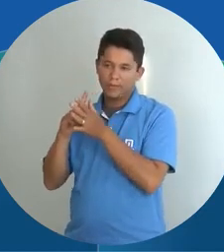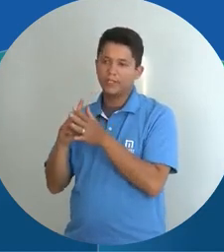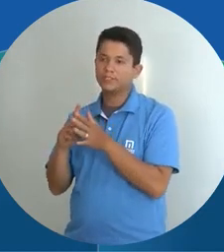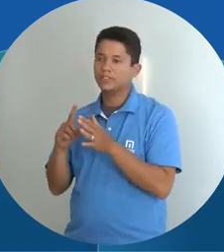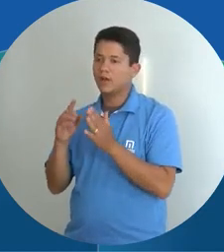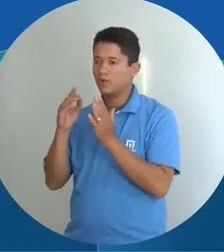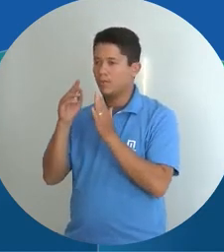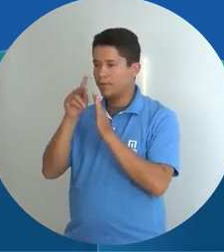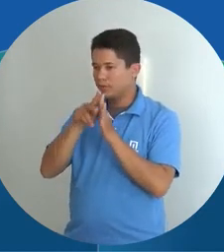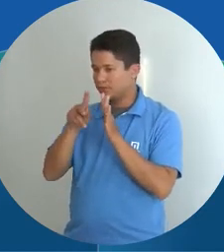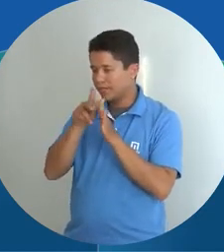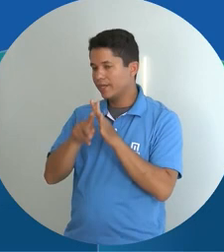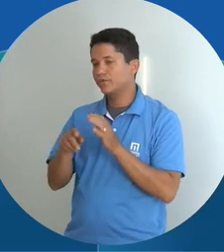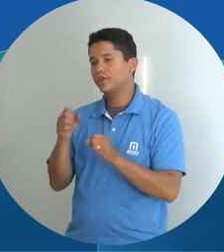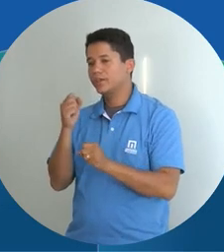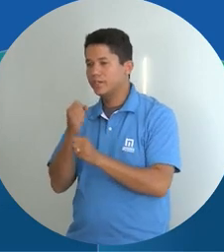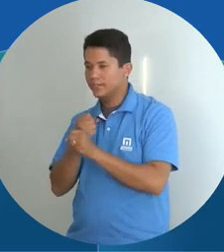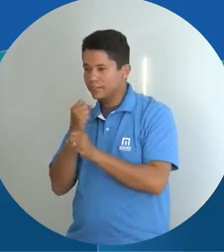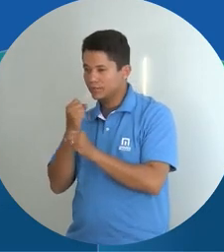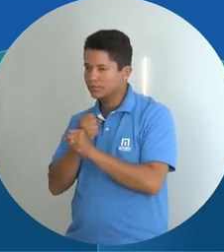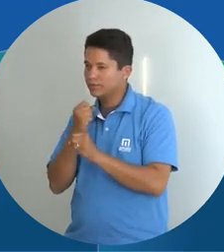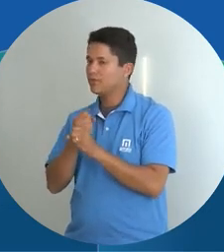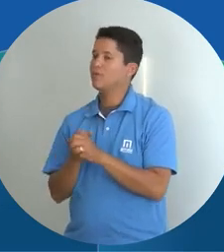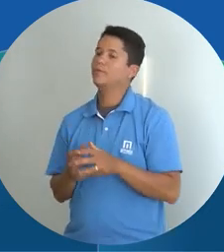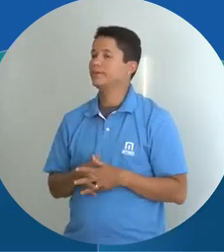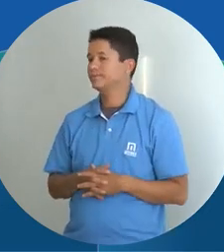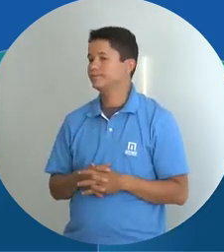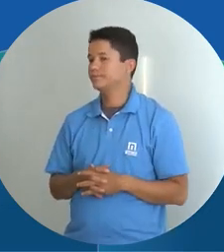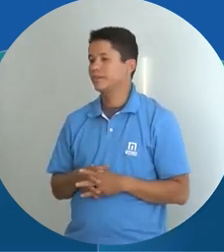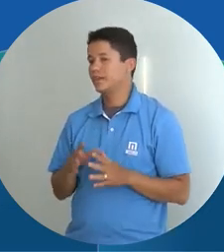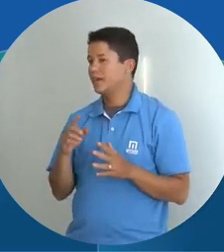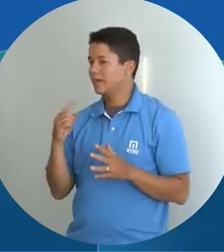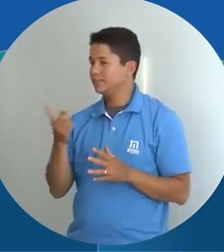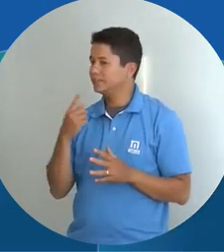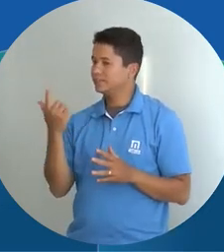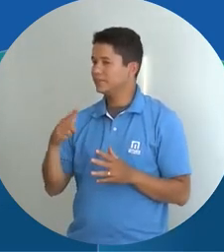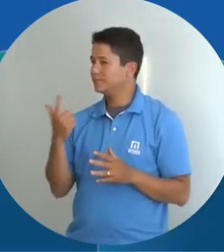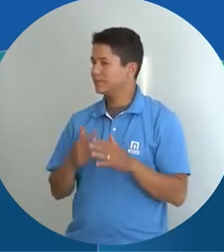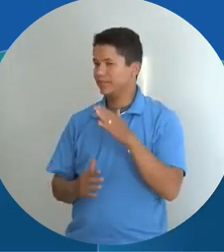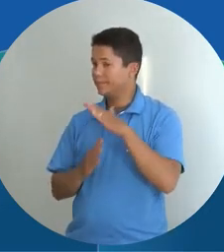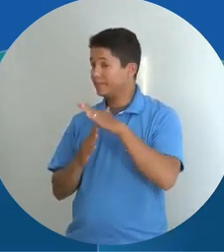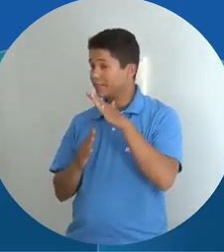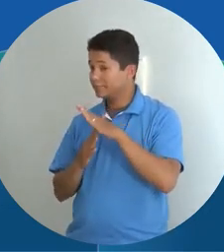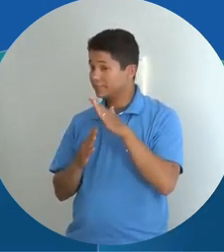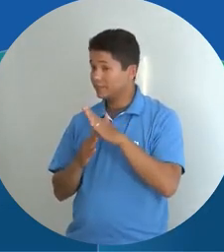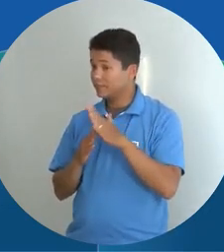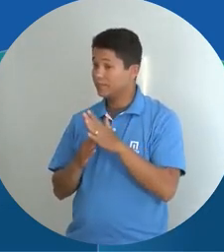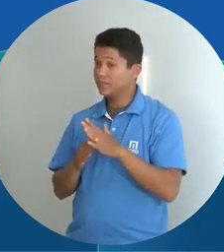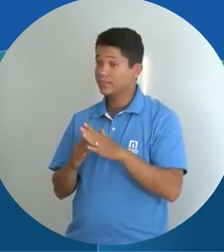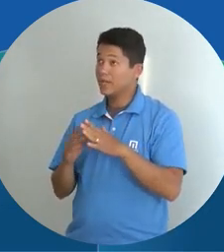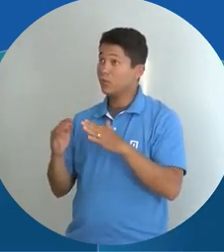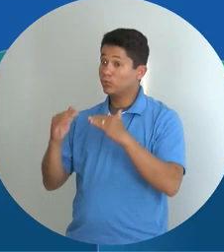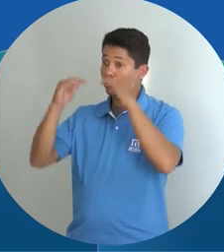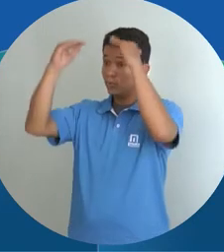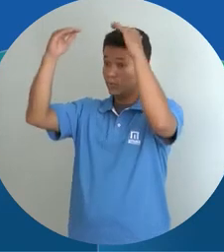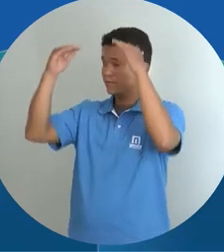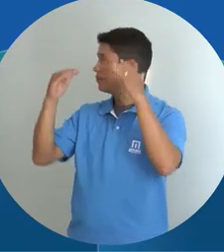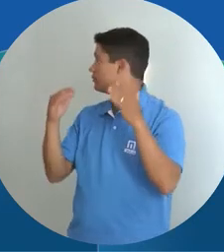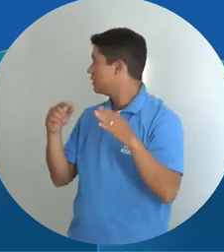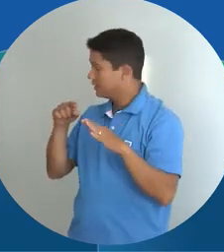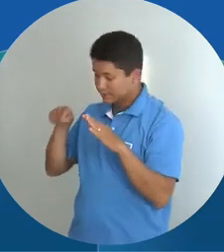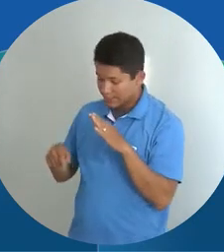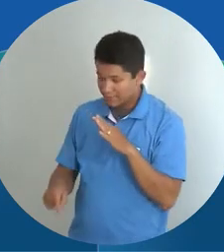obra, né? A gente não tem limitação da altura e da escavação necessária. Aqui, como